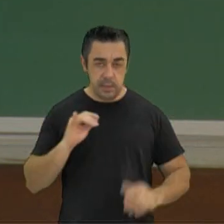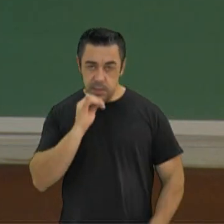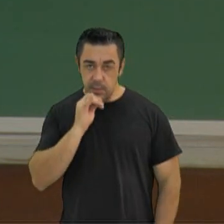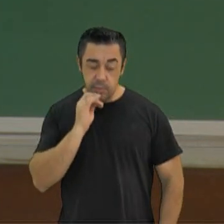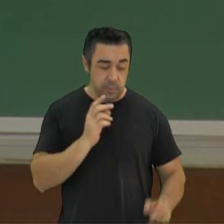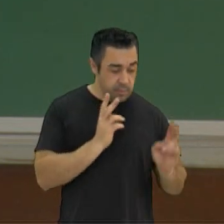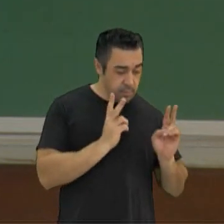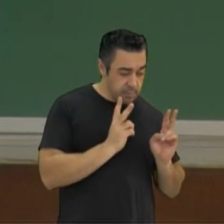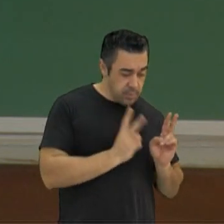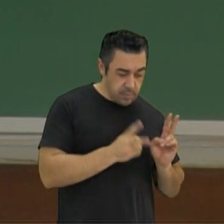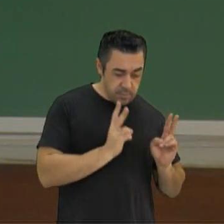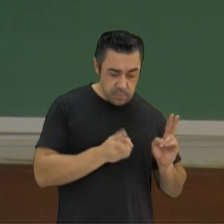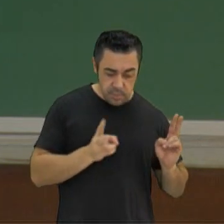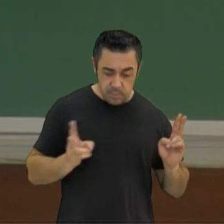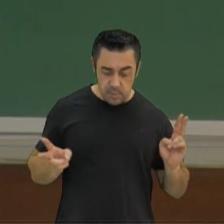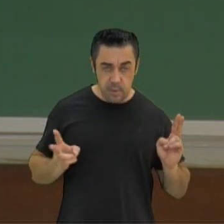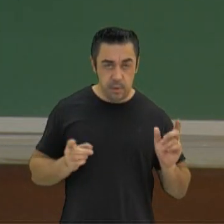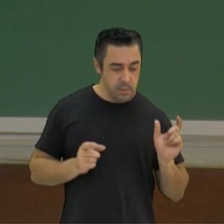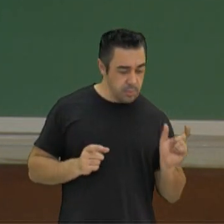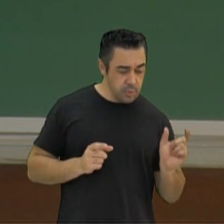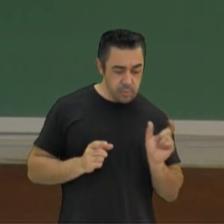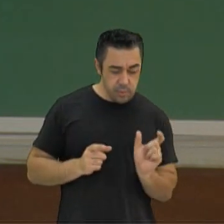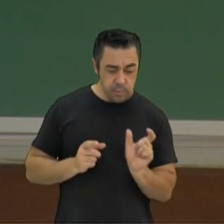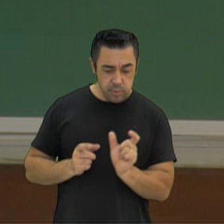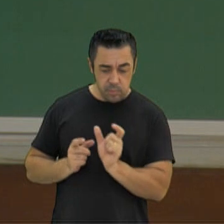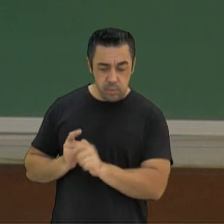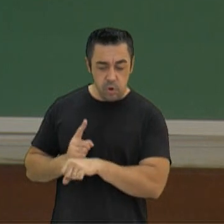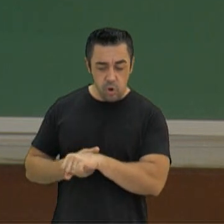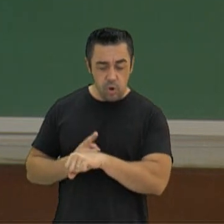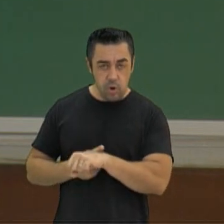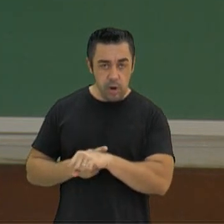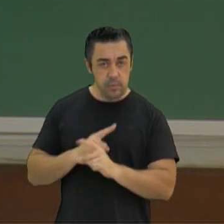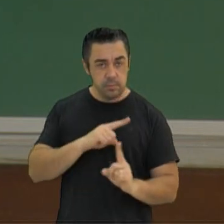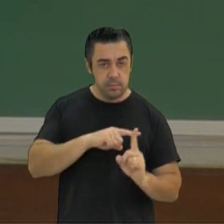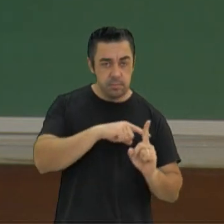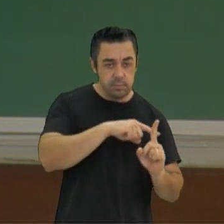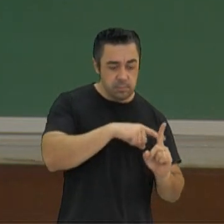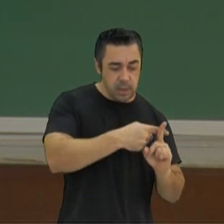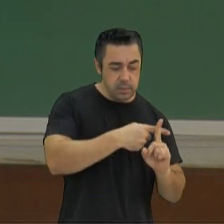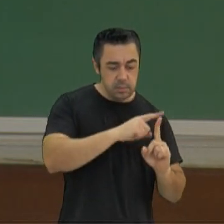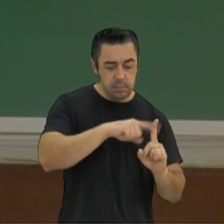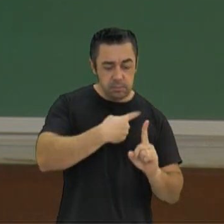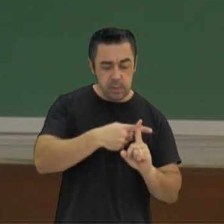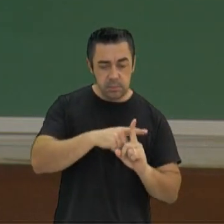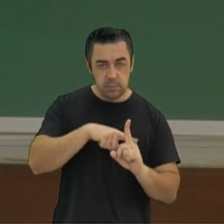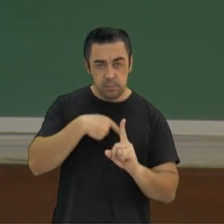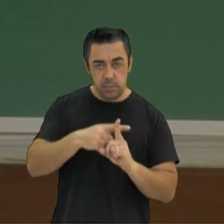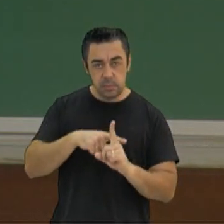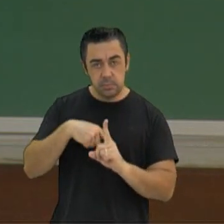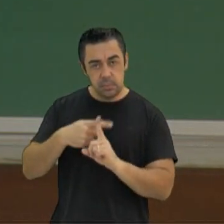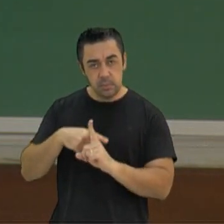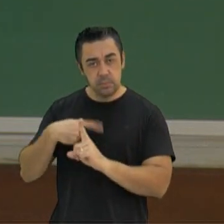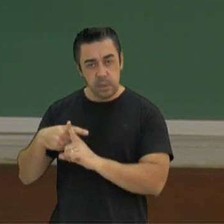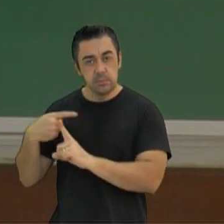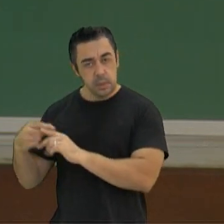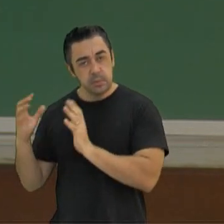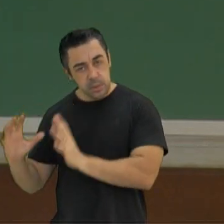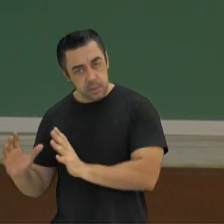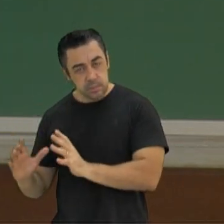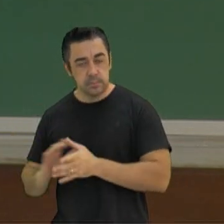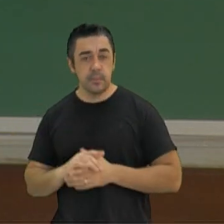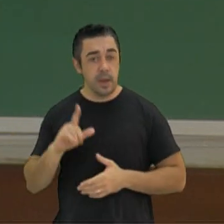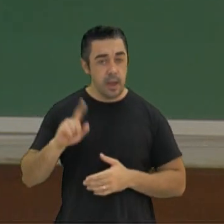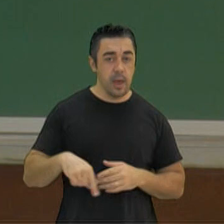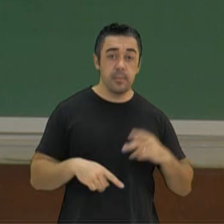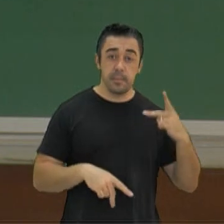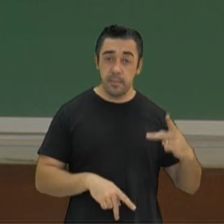tempo igual, a cada novo horário do voo, a gente vai acrescentar o período que vai ser o próximo, o próximo, o próximo e assim por diante. Então,